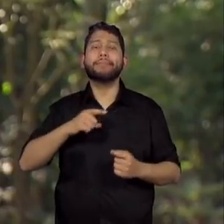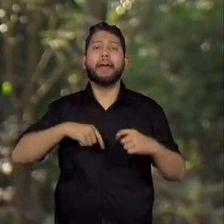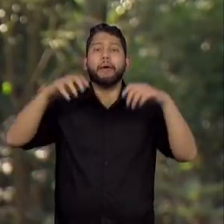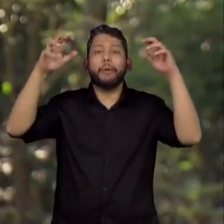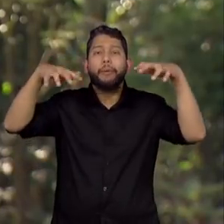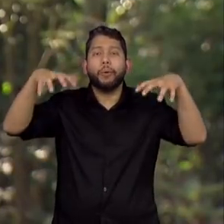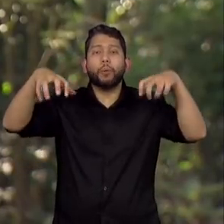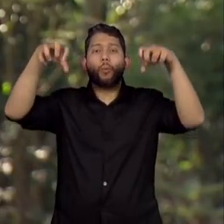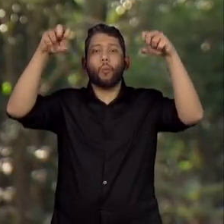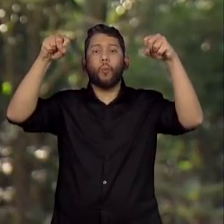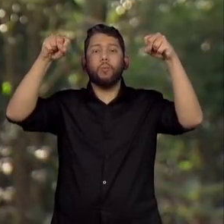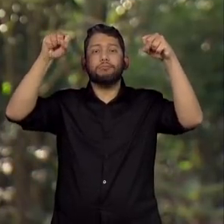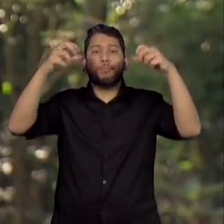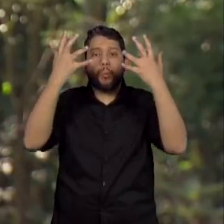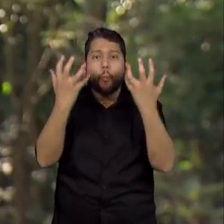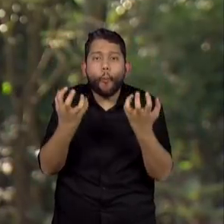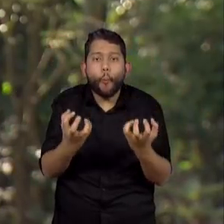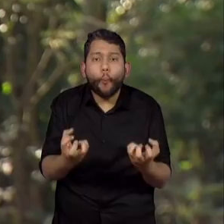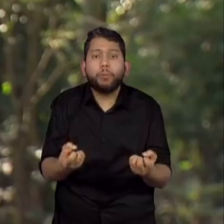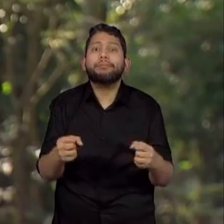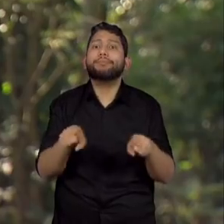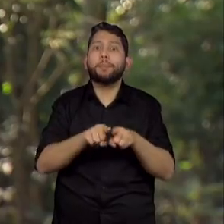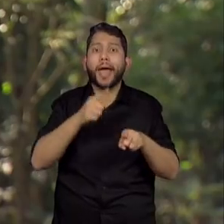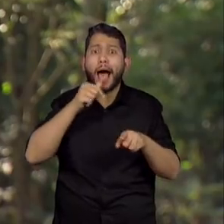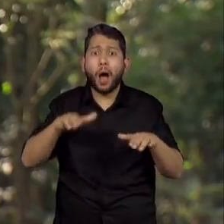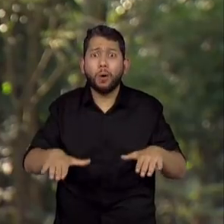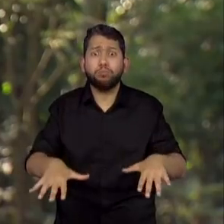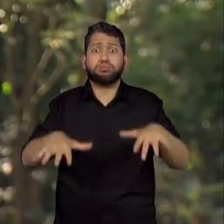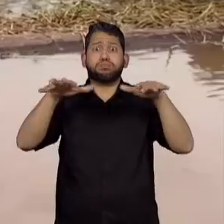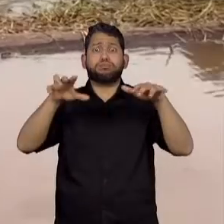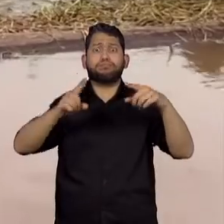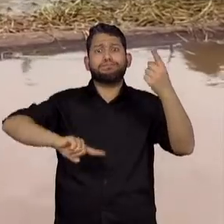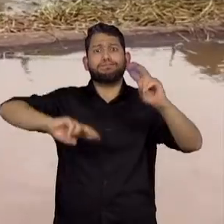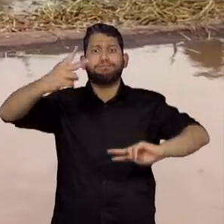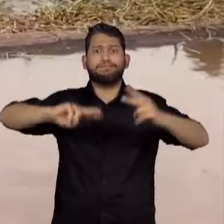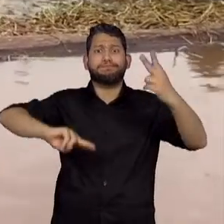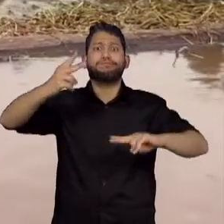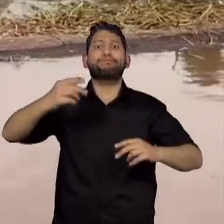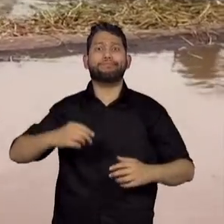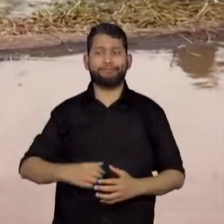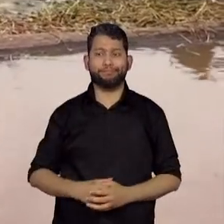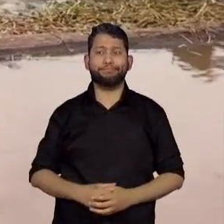e inundações cada vez mais intensos e frequentes.